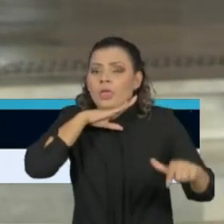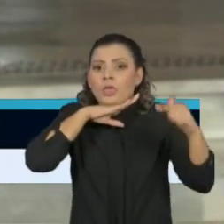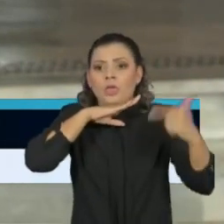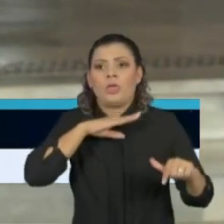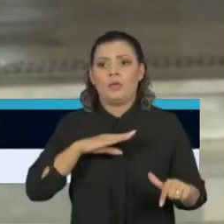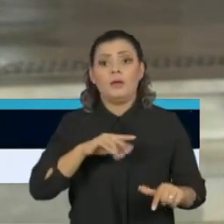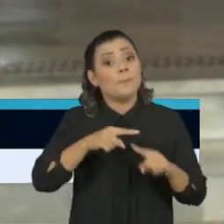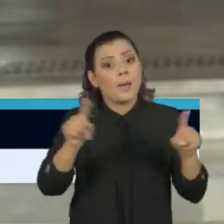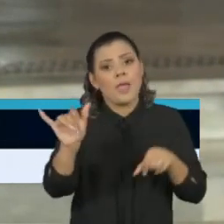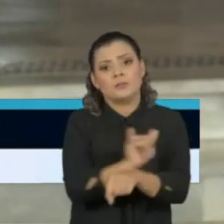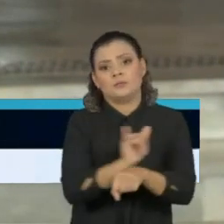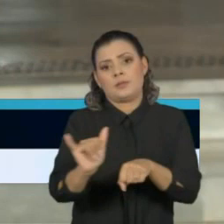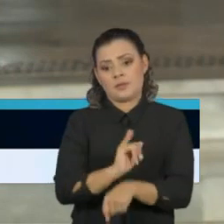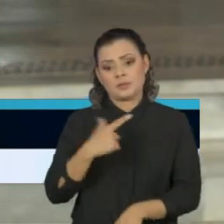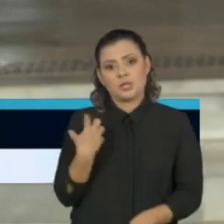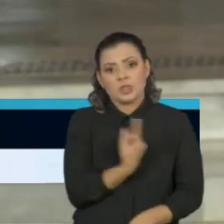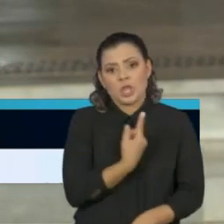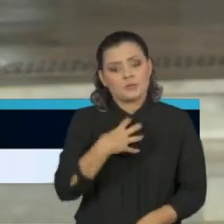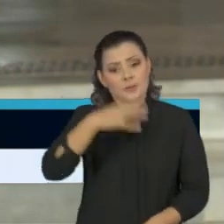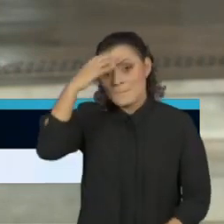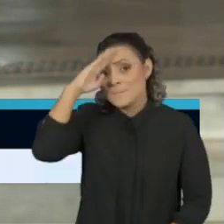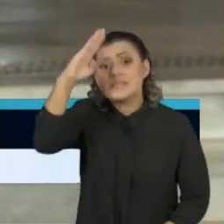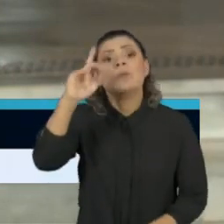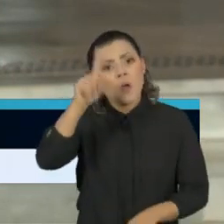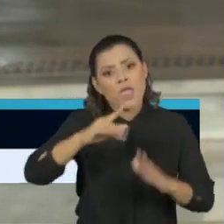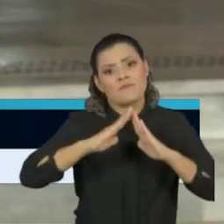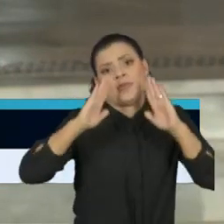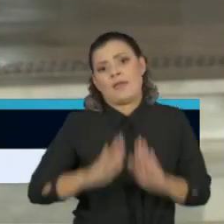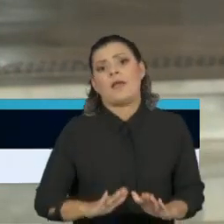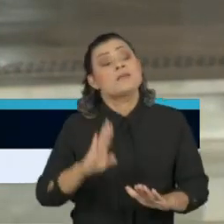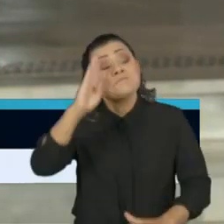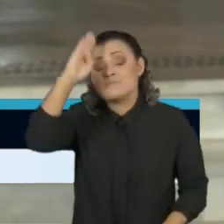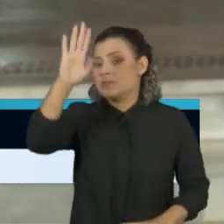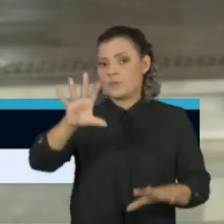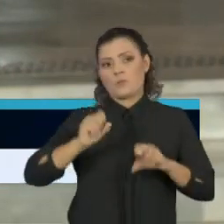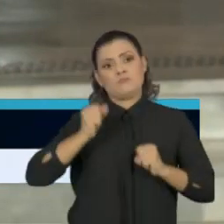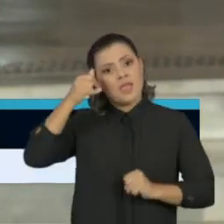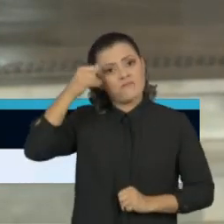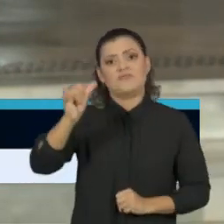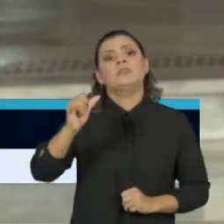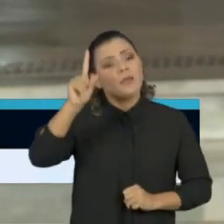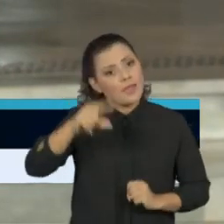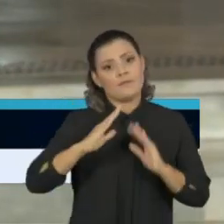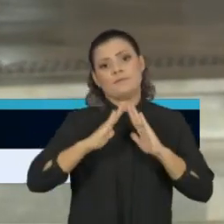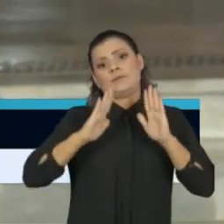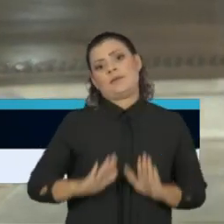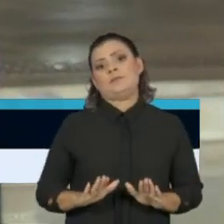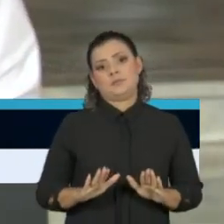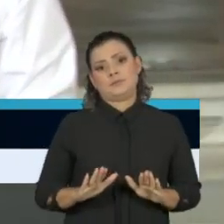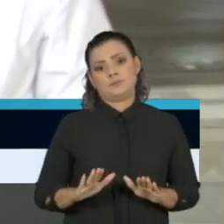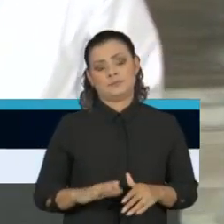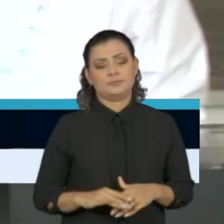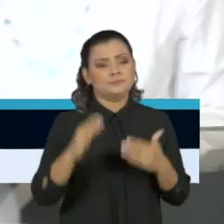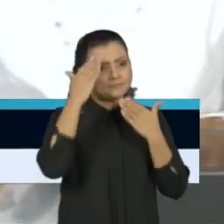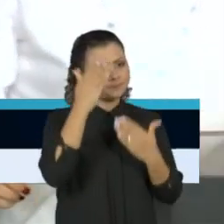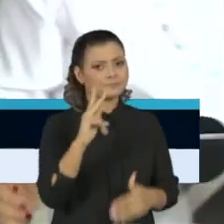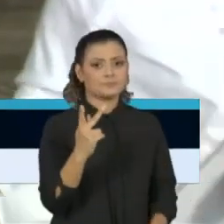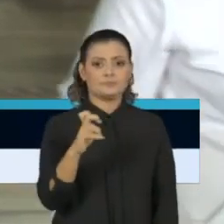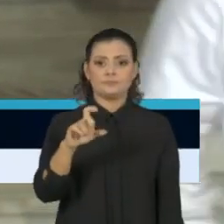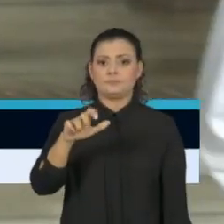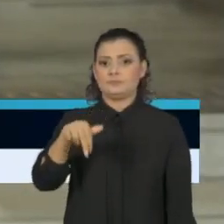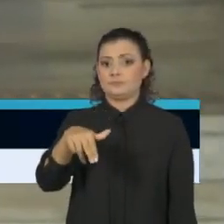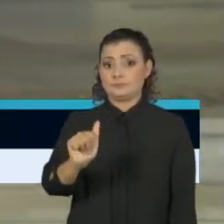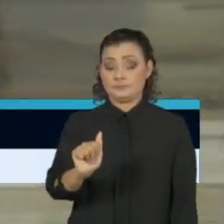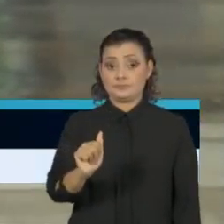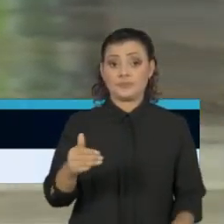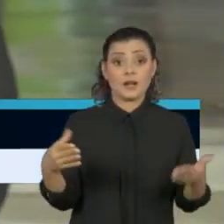nossa saída, essa é a nossa principal atividade, é ficarmos em casa. Obrigado, doutora Helena.